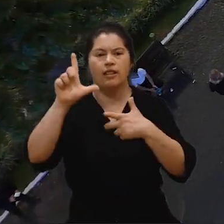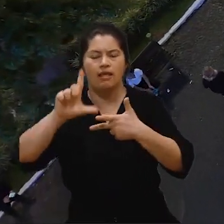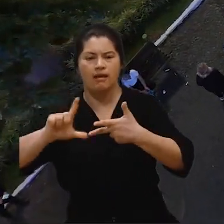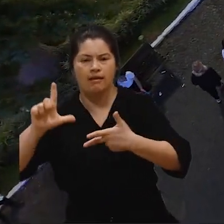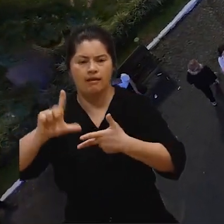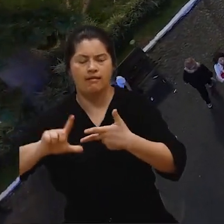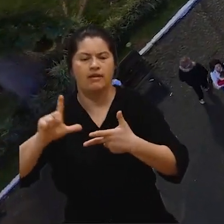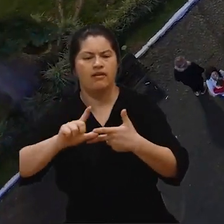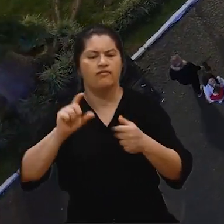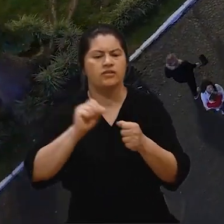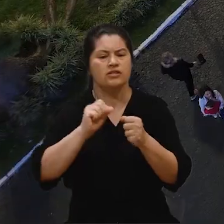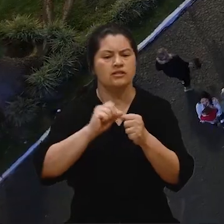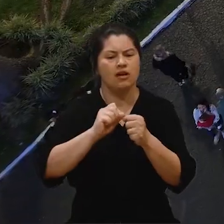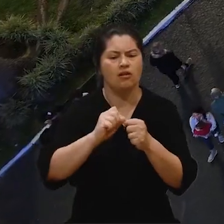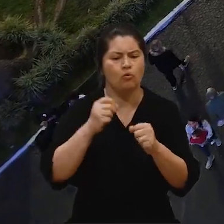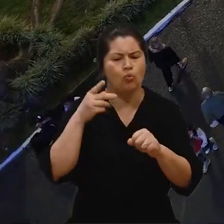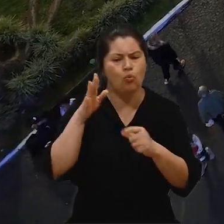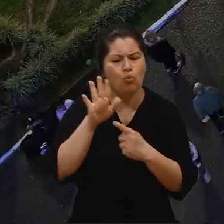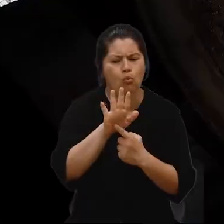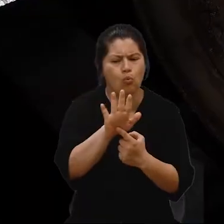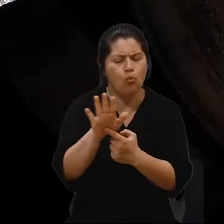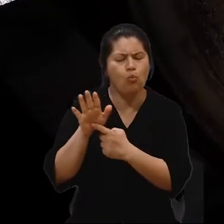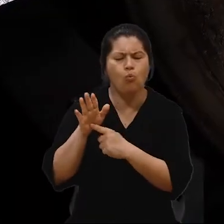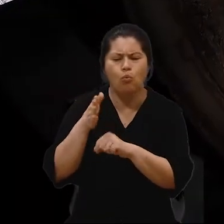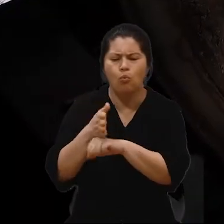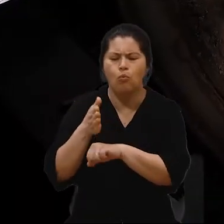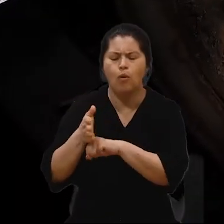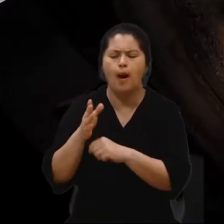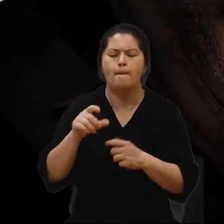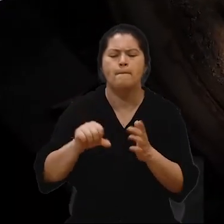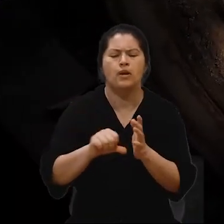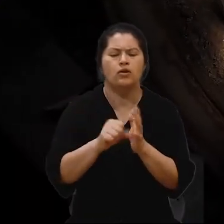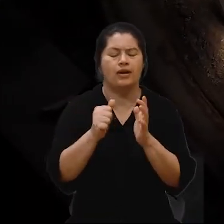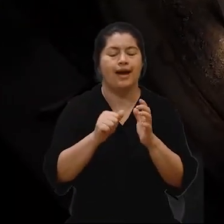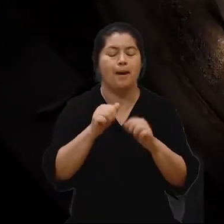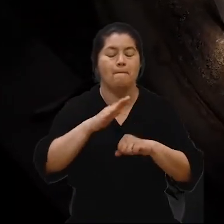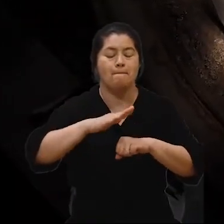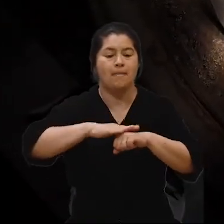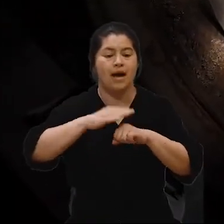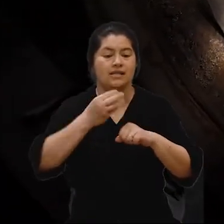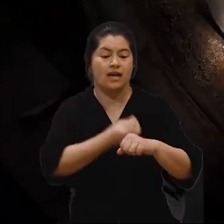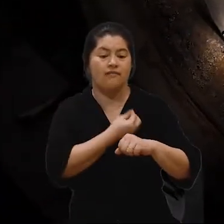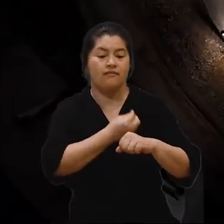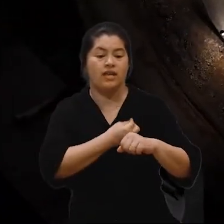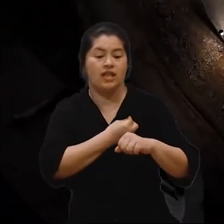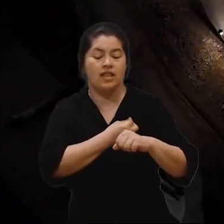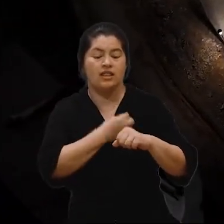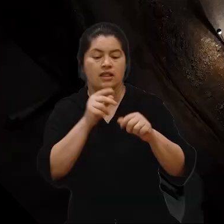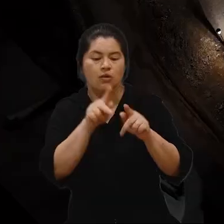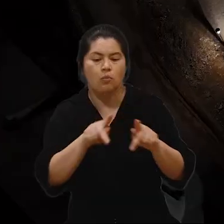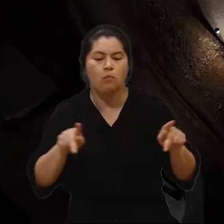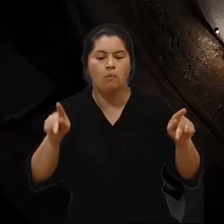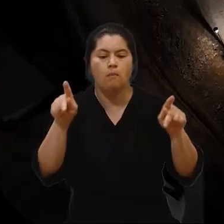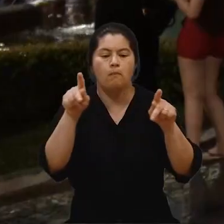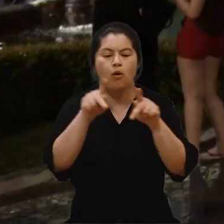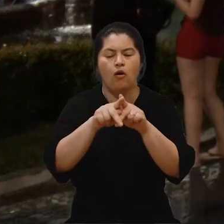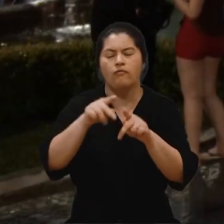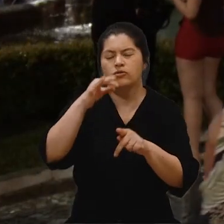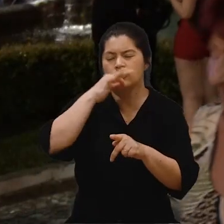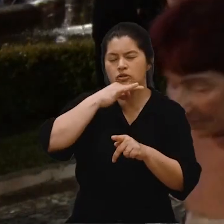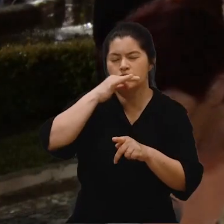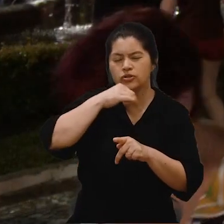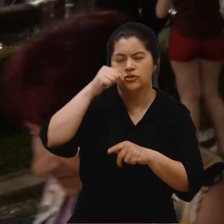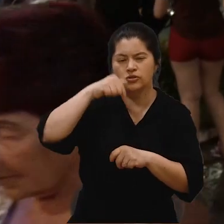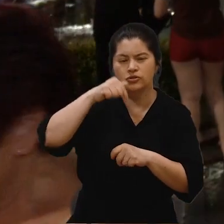legislativos, fizemos várias indicações via gabinete para melhorar cada vez mais a vida do povo de Caxias do Sul, do nosso caxiense.